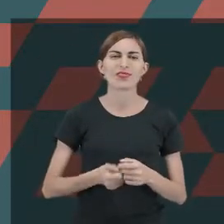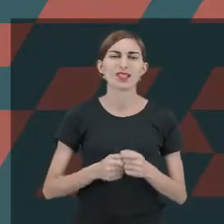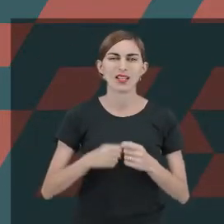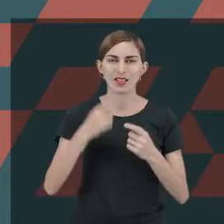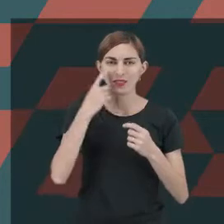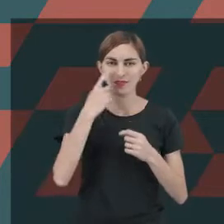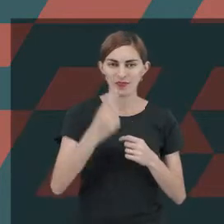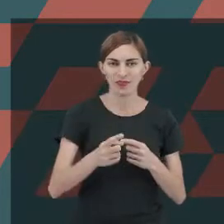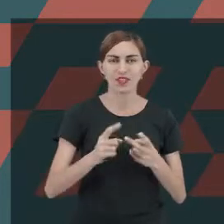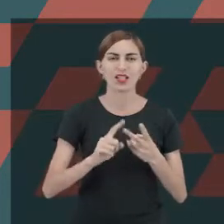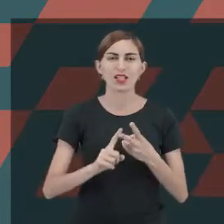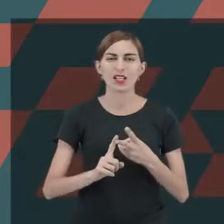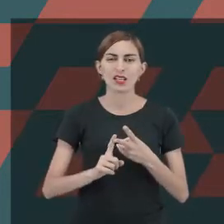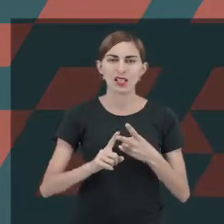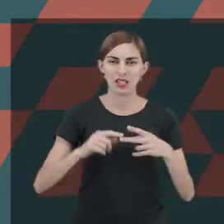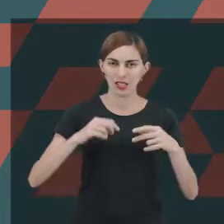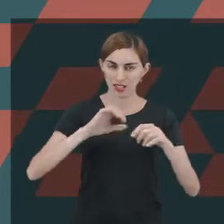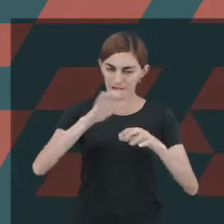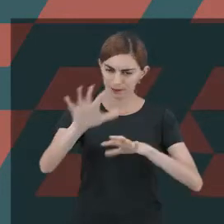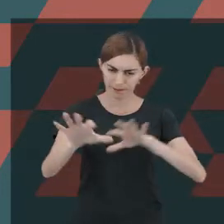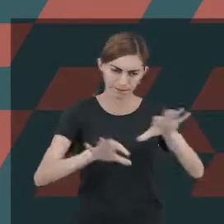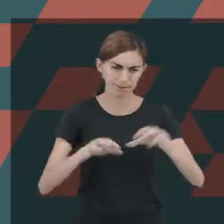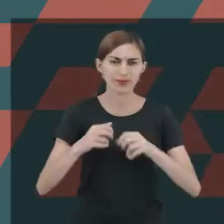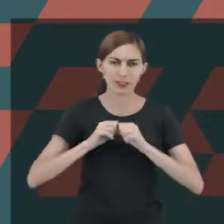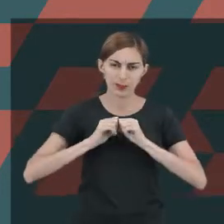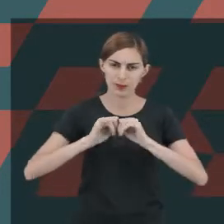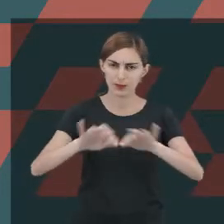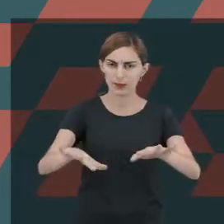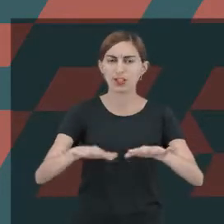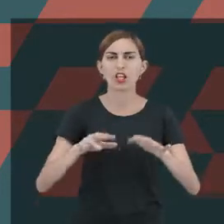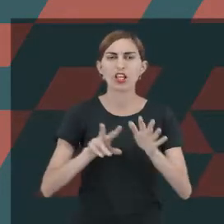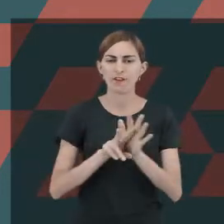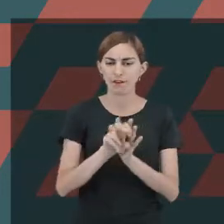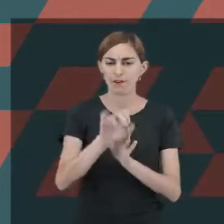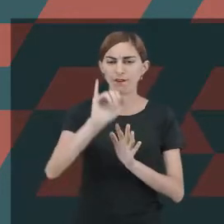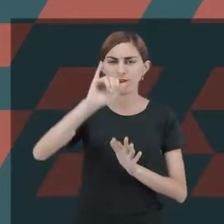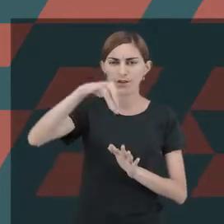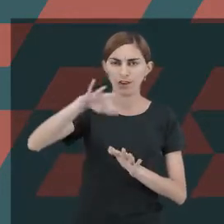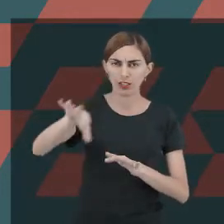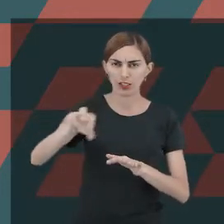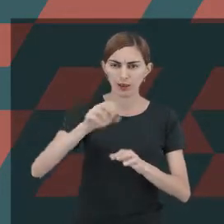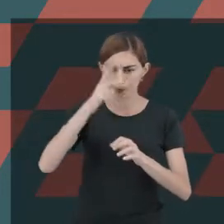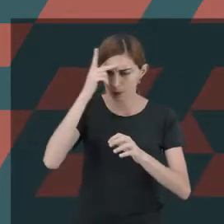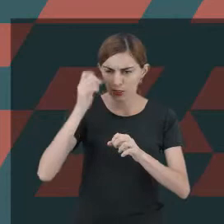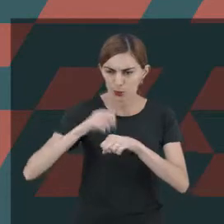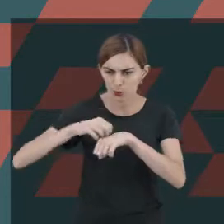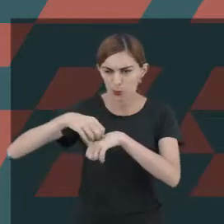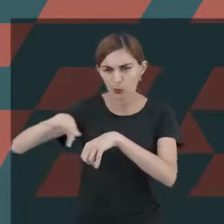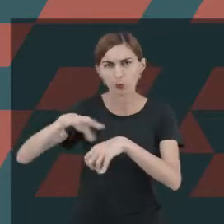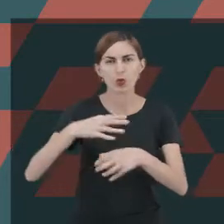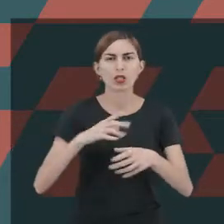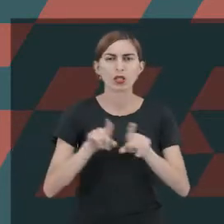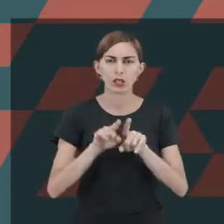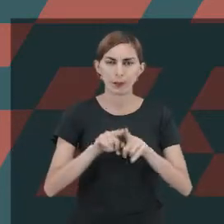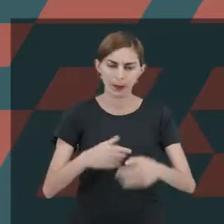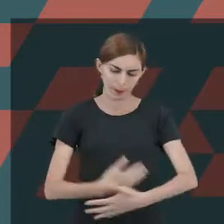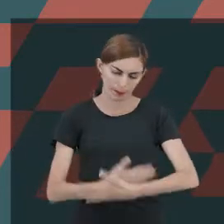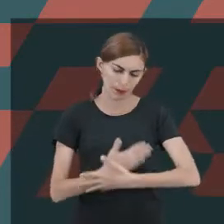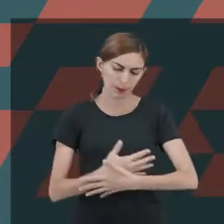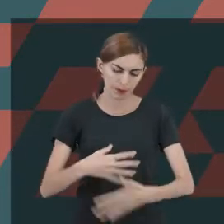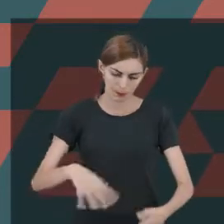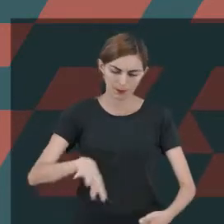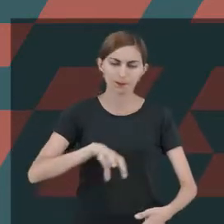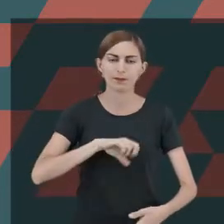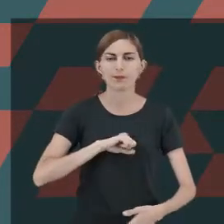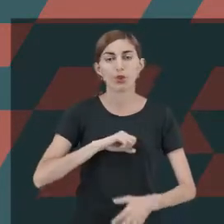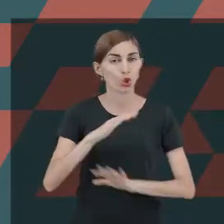a placenta e o bebê, na realidade, e ele consegue infectar o feto. Nem todos os